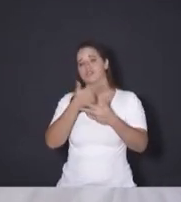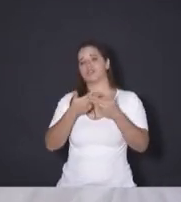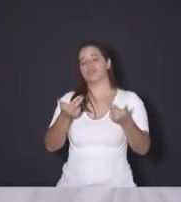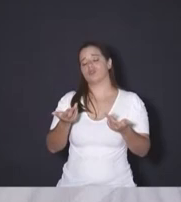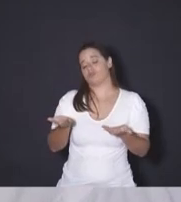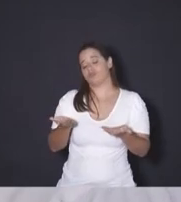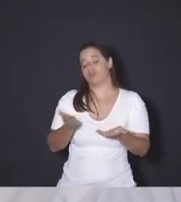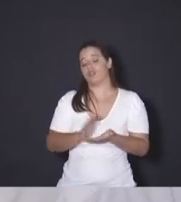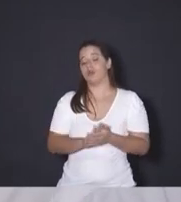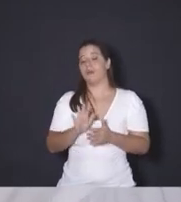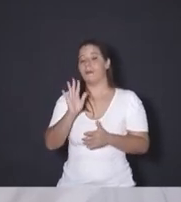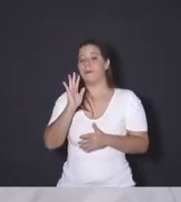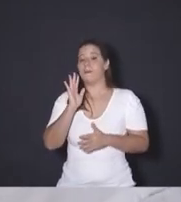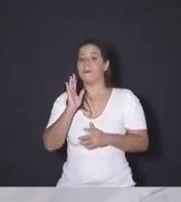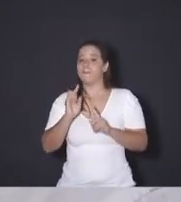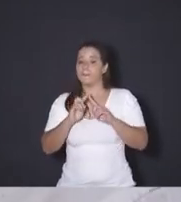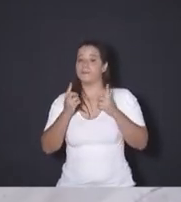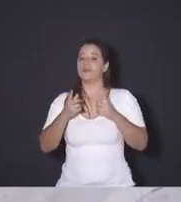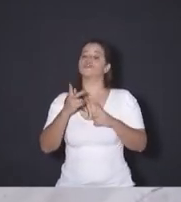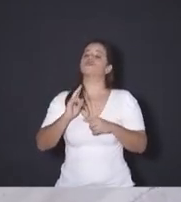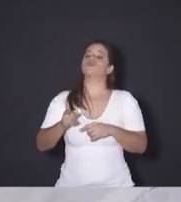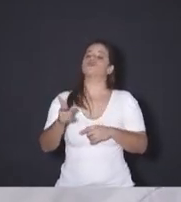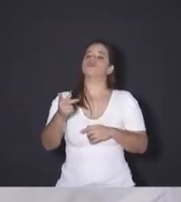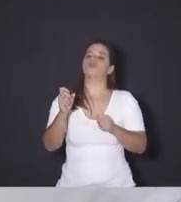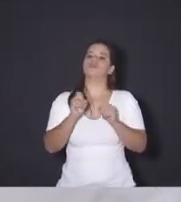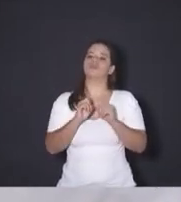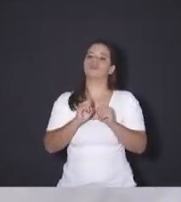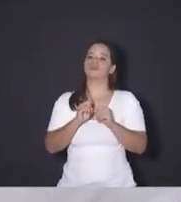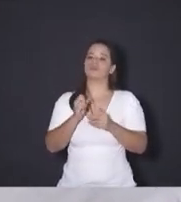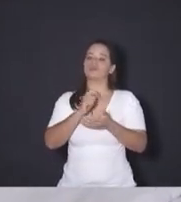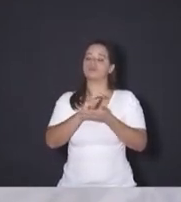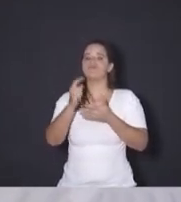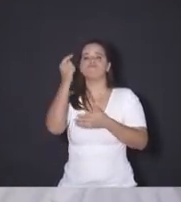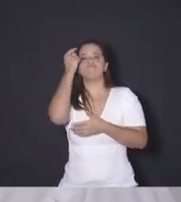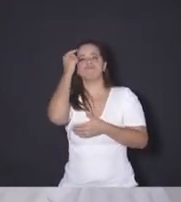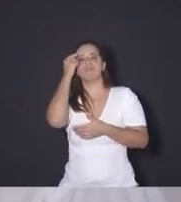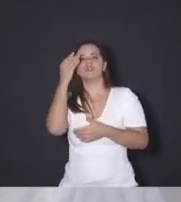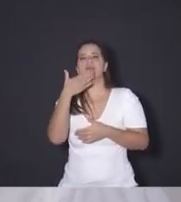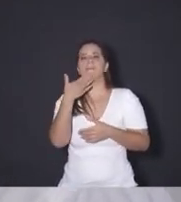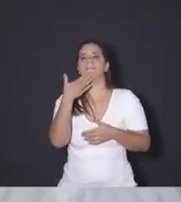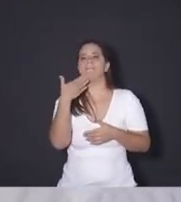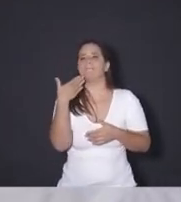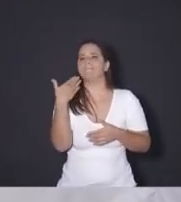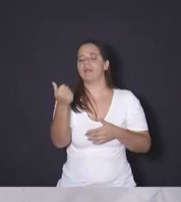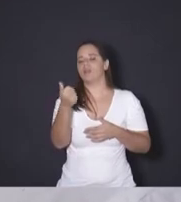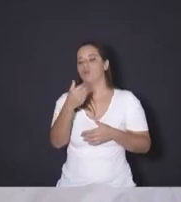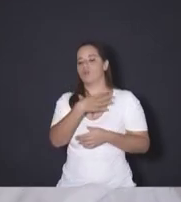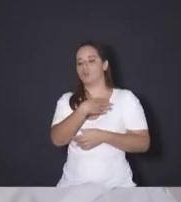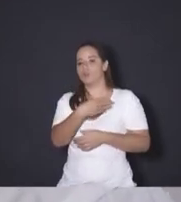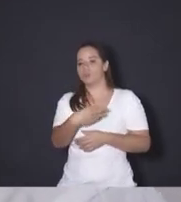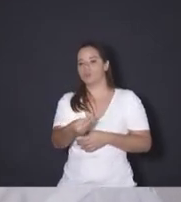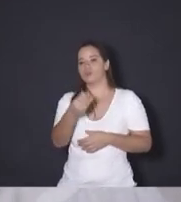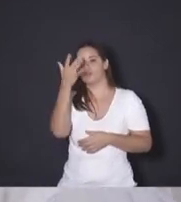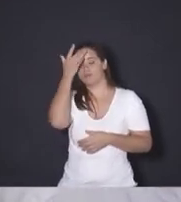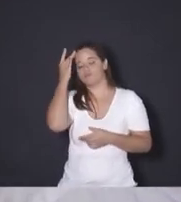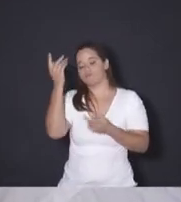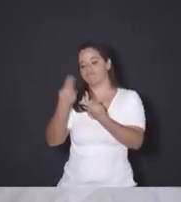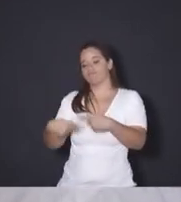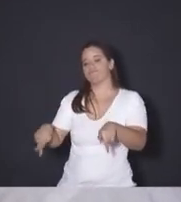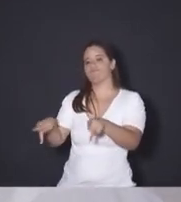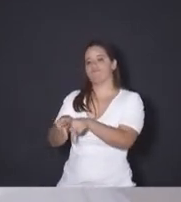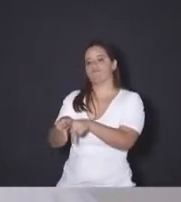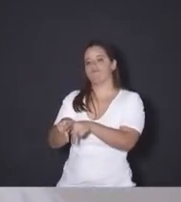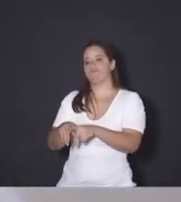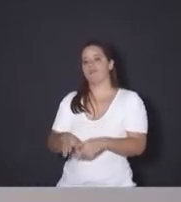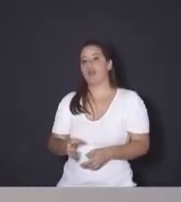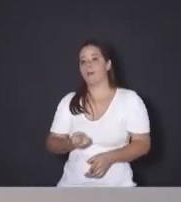mas a gente continua fazendo né ou seja pensando no melhor para os filhos das classes populares é